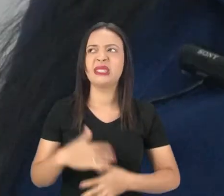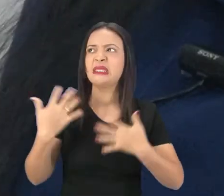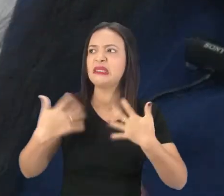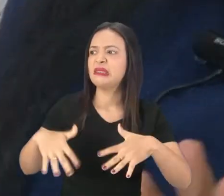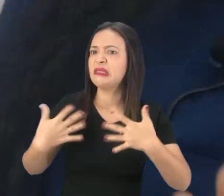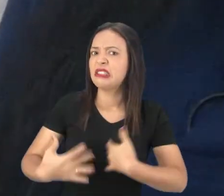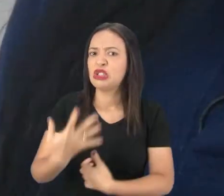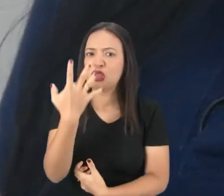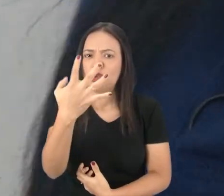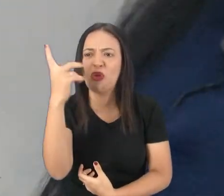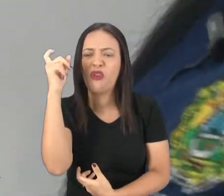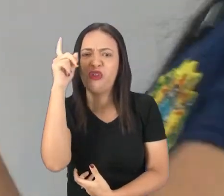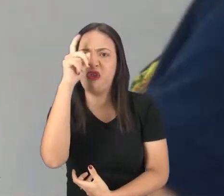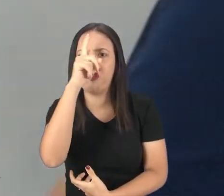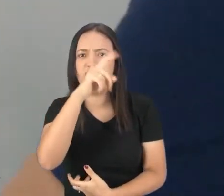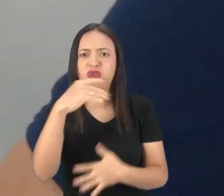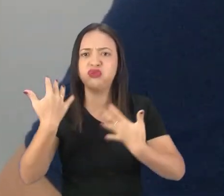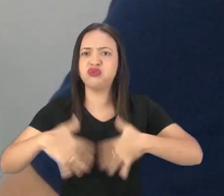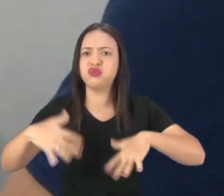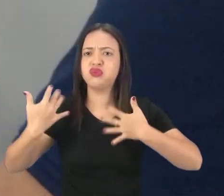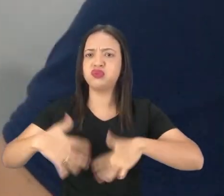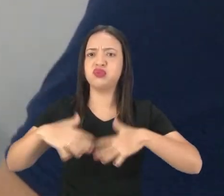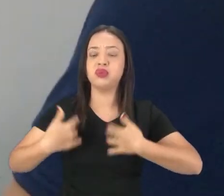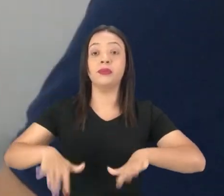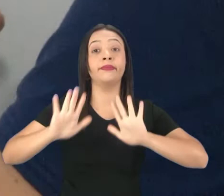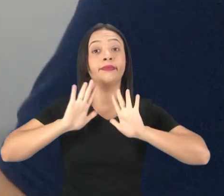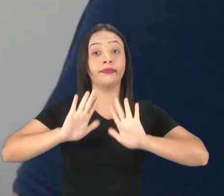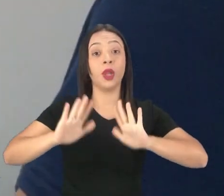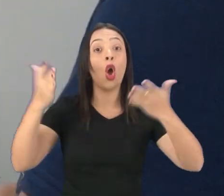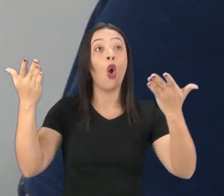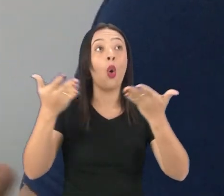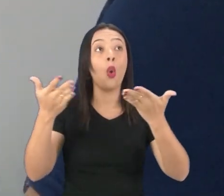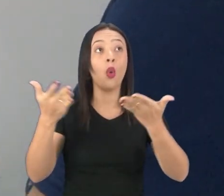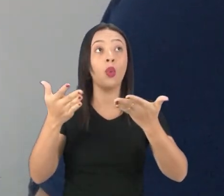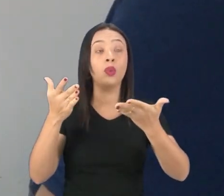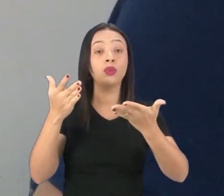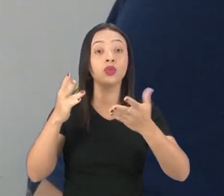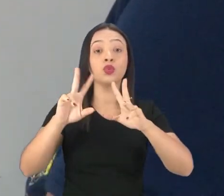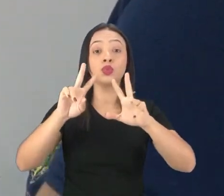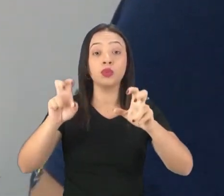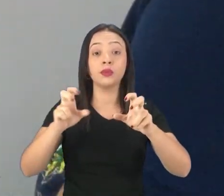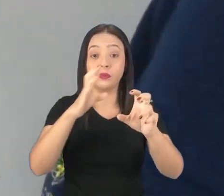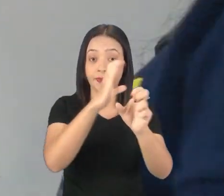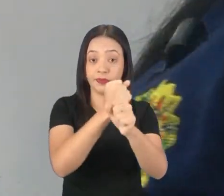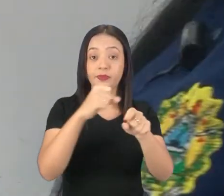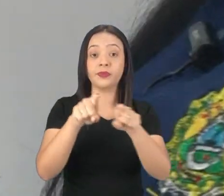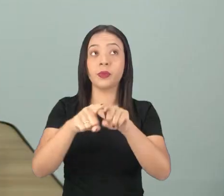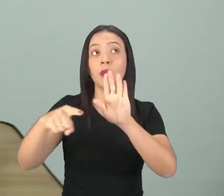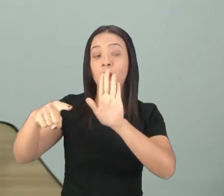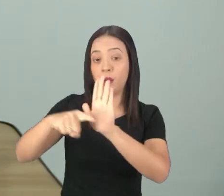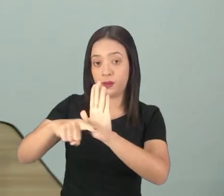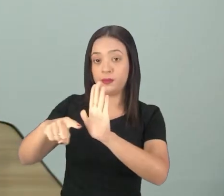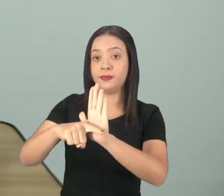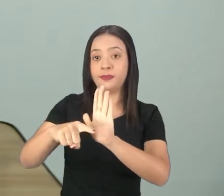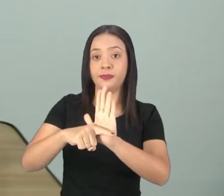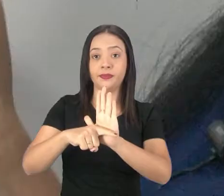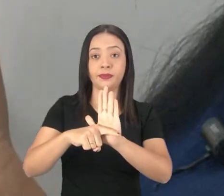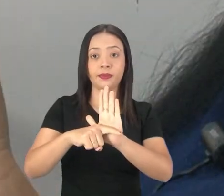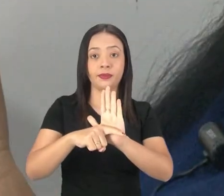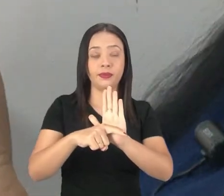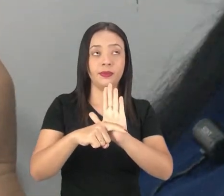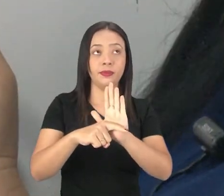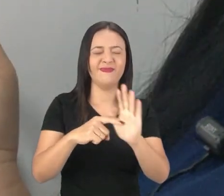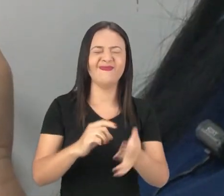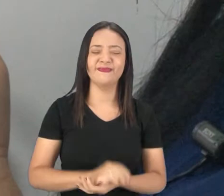é tão difícil. Calma. Nós hoje vamos falar sobre essas 2. E nessa ordem aqui, ó,